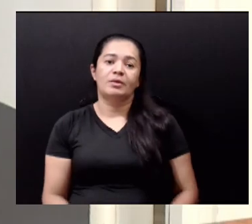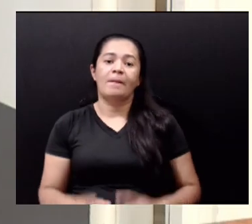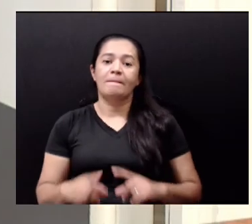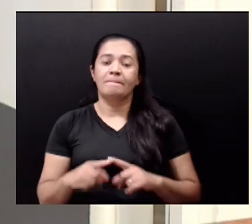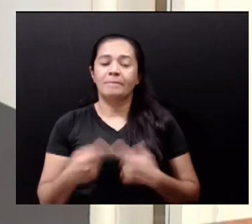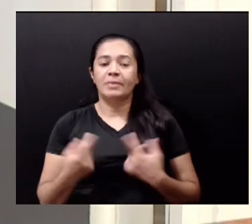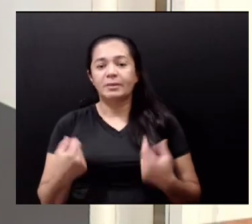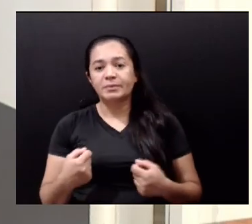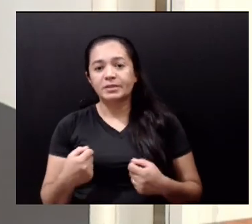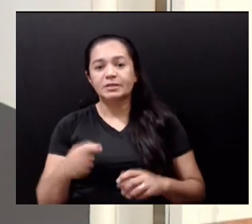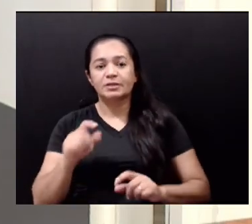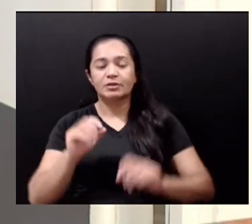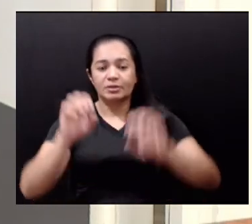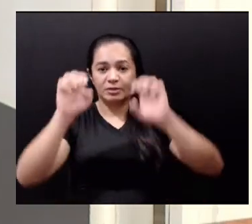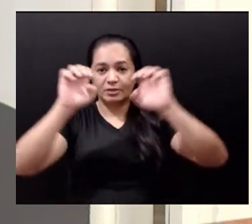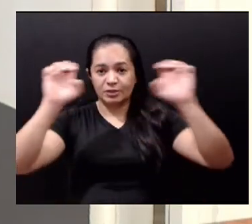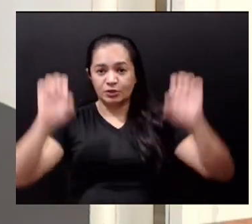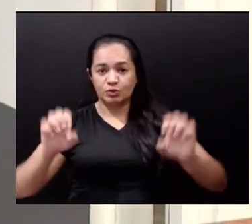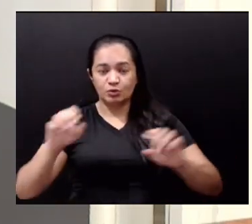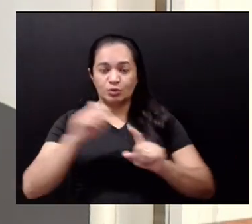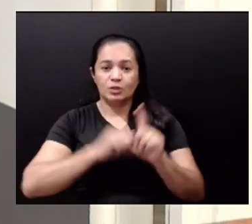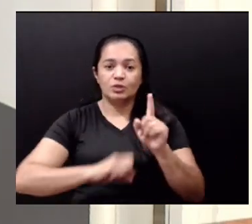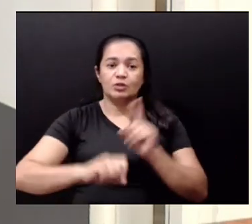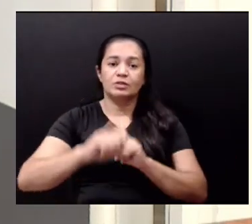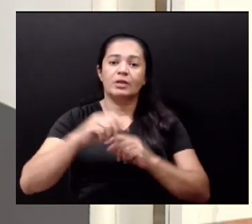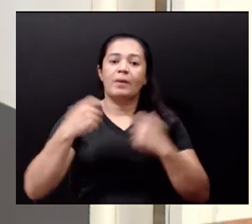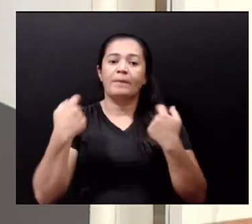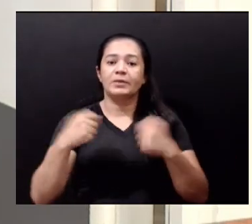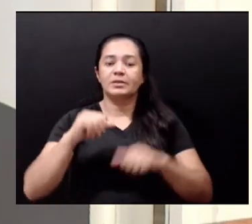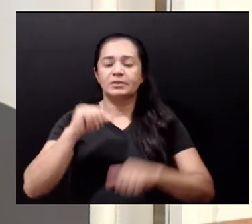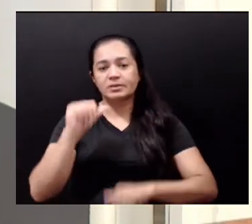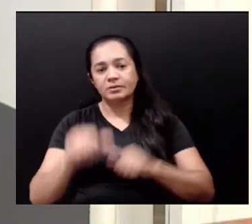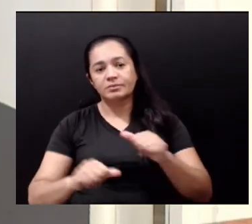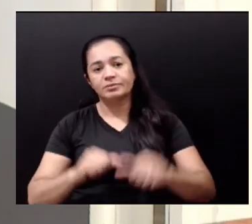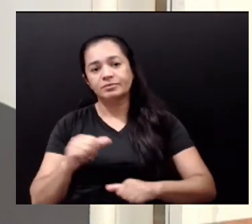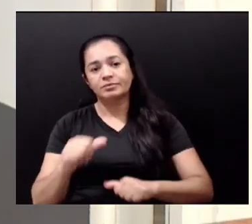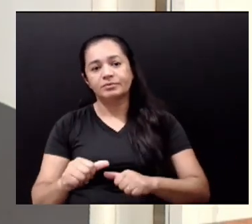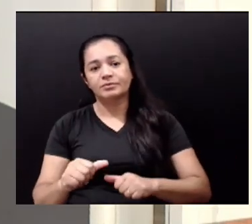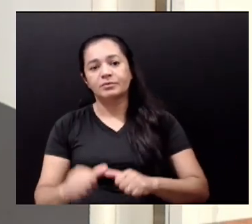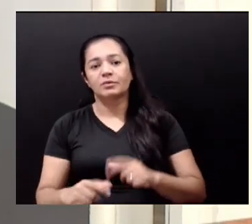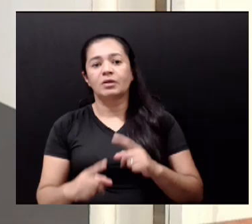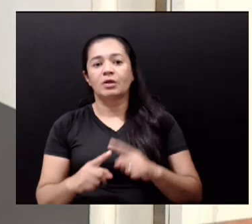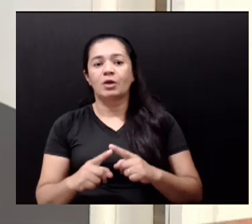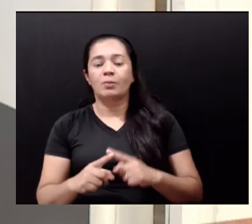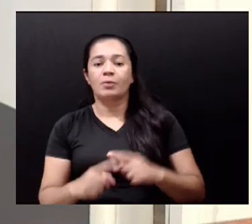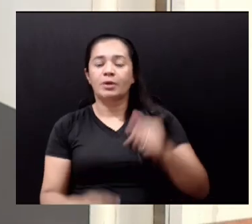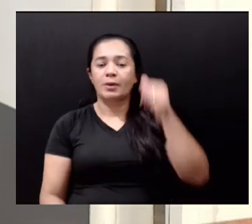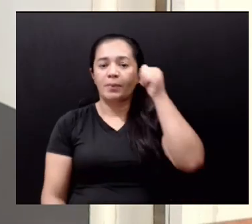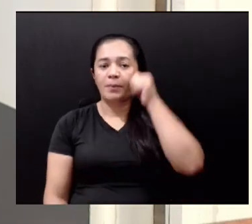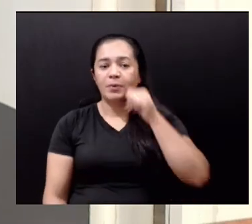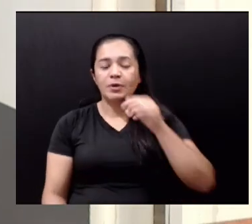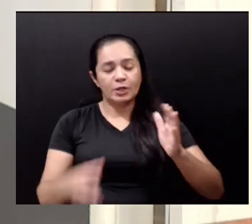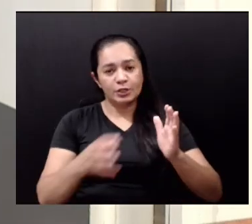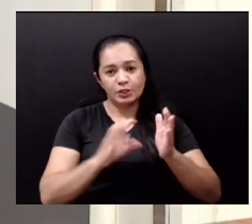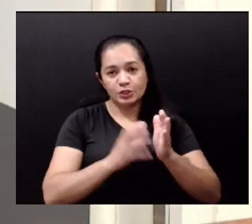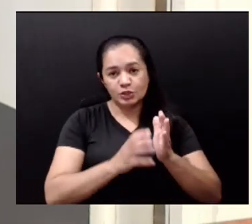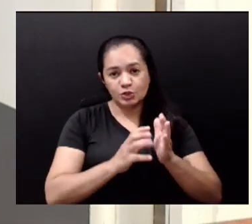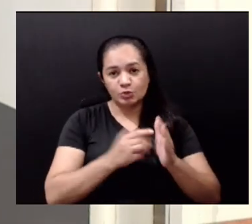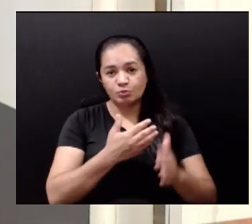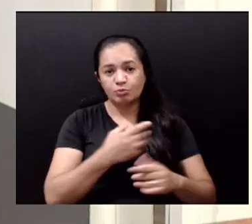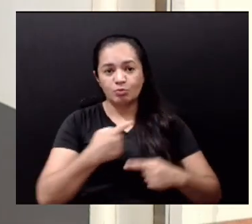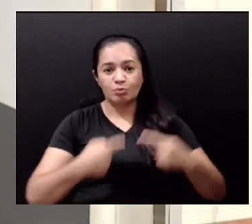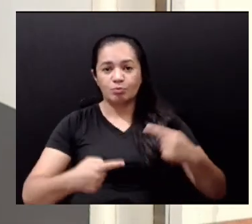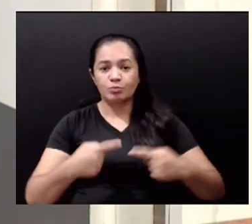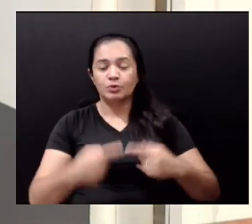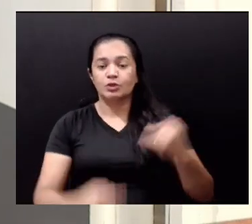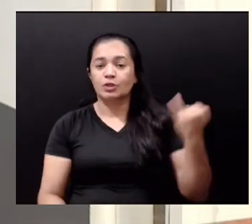estruturas sociais, e aí os movimentos sociais, a luta de mulheres, os partidos políticos também têm grande importância nessa